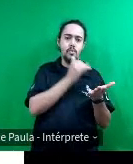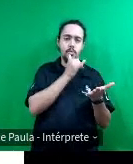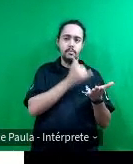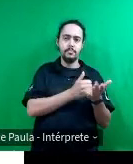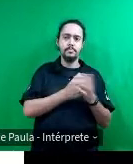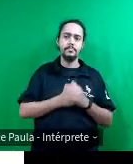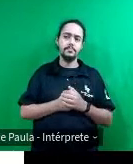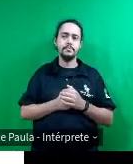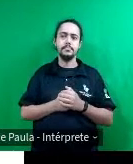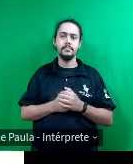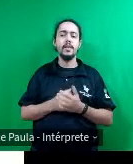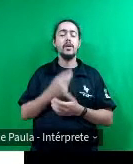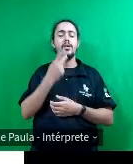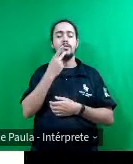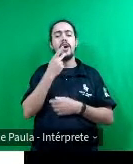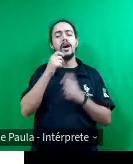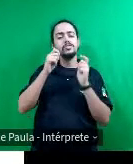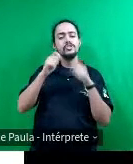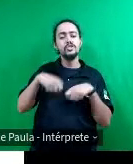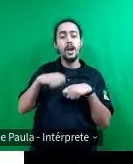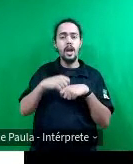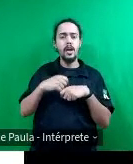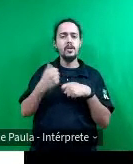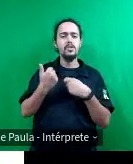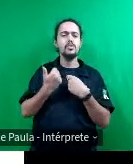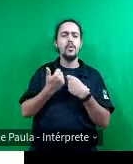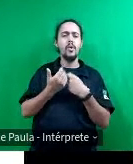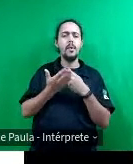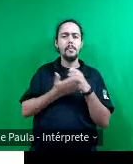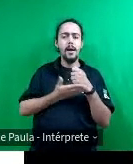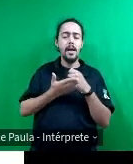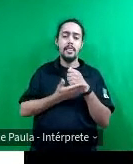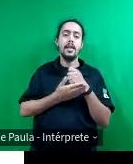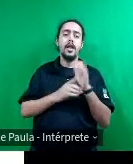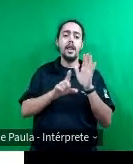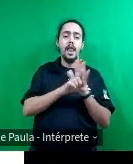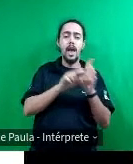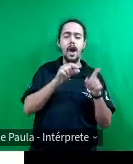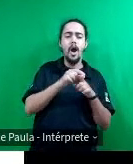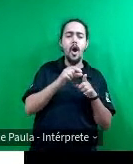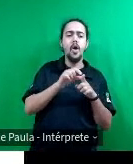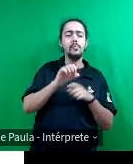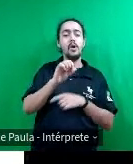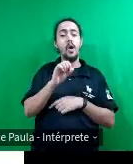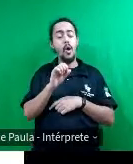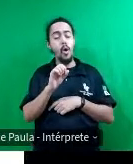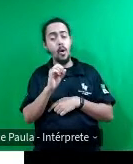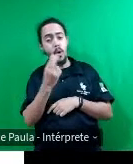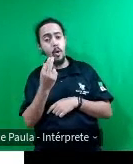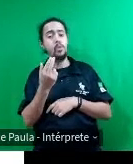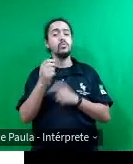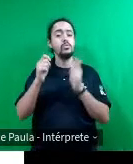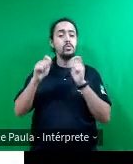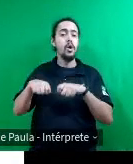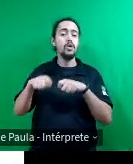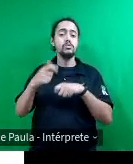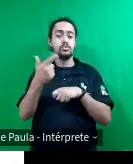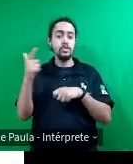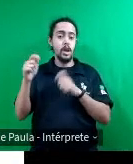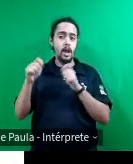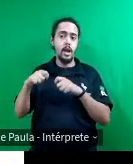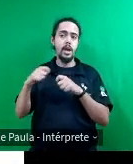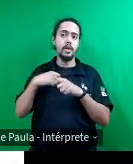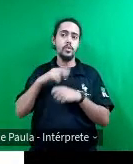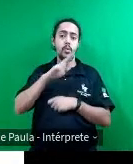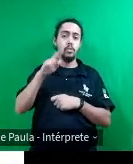raiz, utilizando a análise de circuitos completa pela lei de Ohm, ou podemos ser um pouco mais Nutella nesse caso, utilizando essa